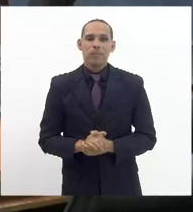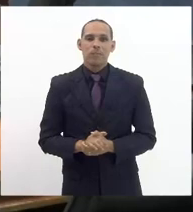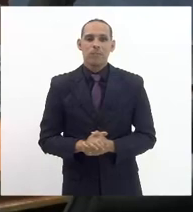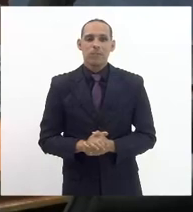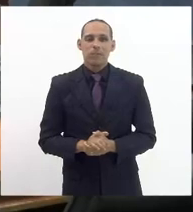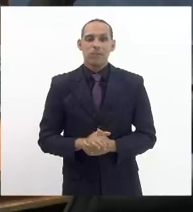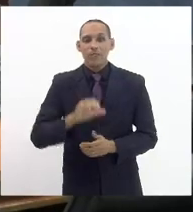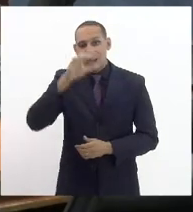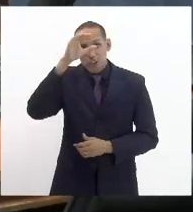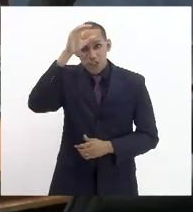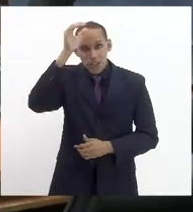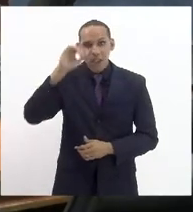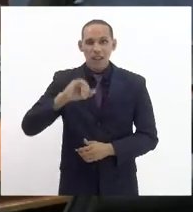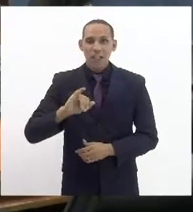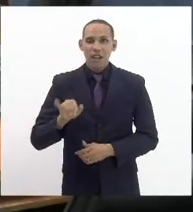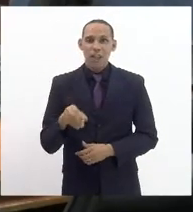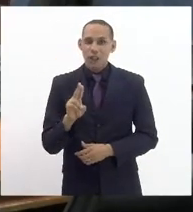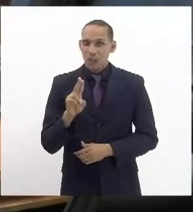Tia Ju,